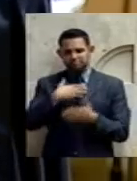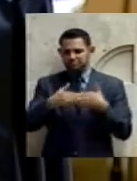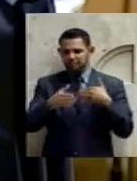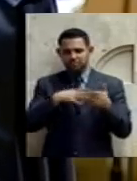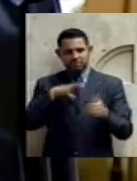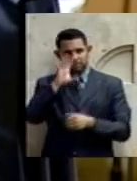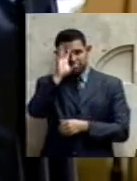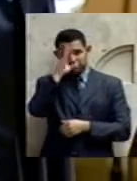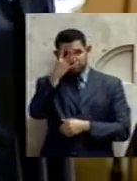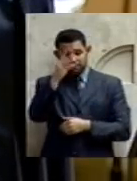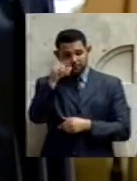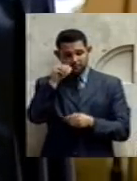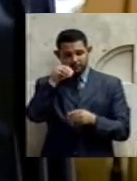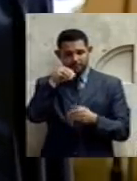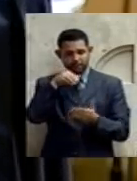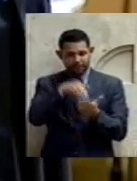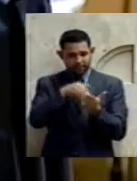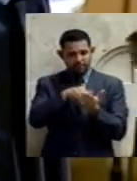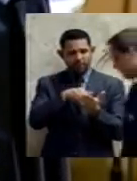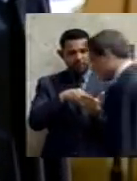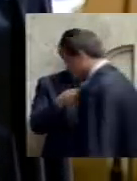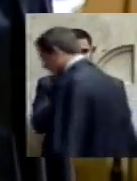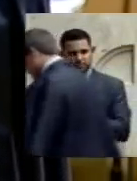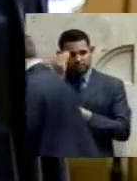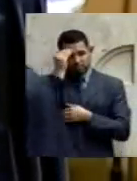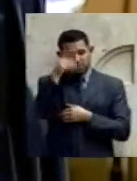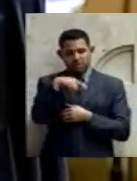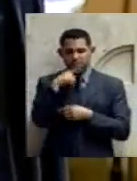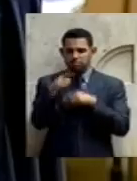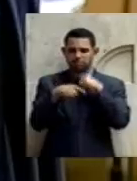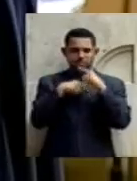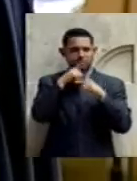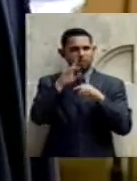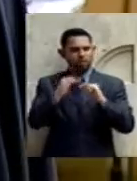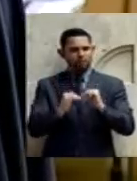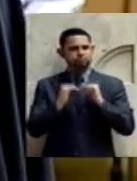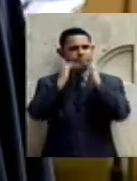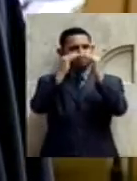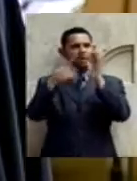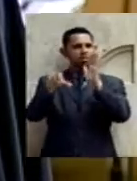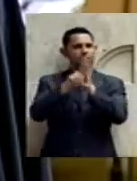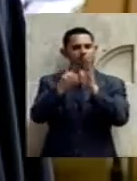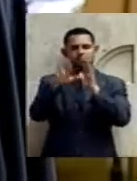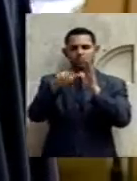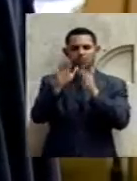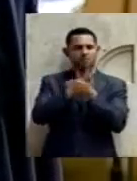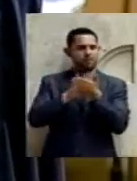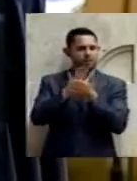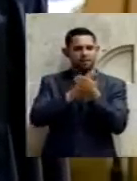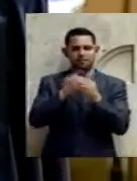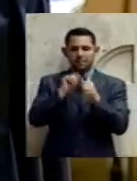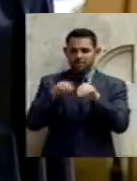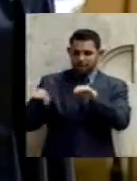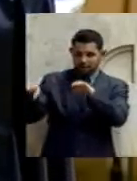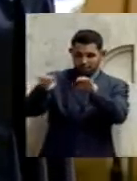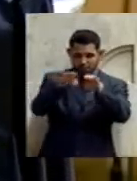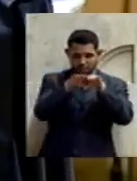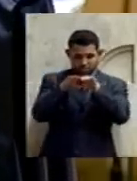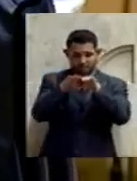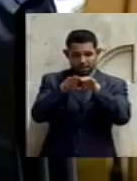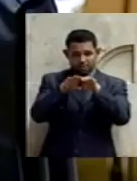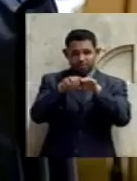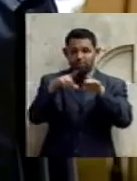final, a real compreensão de que ninguém está acima da lei e que a igualdade preconizada na lei